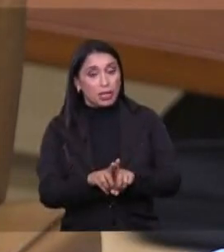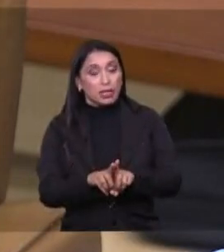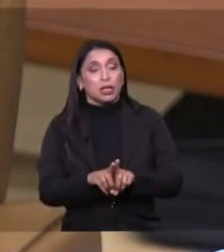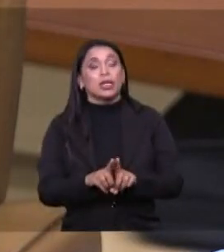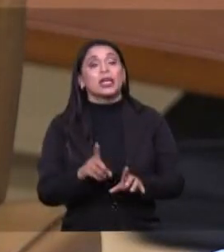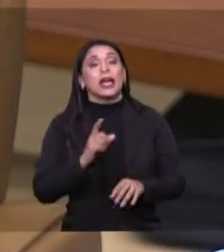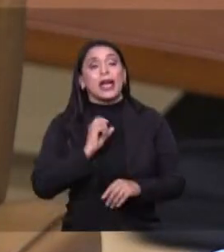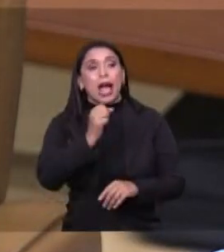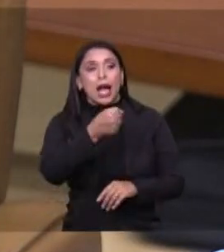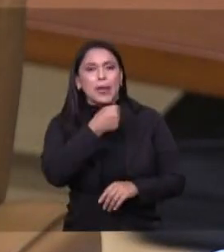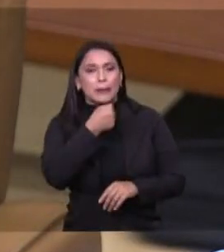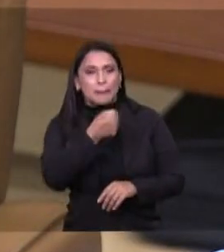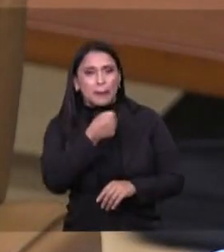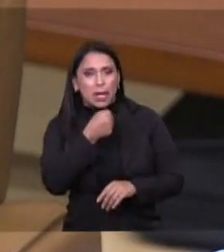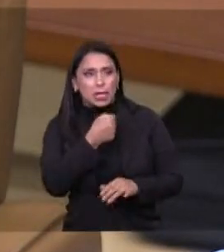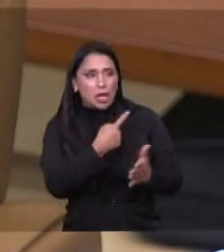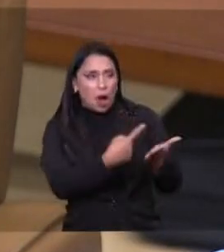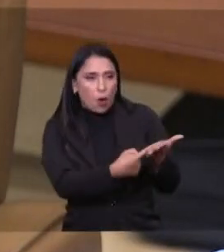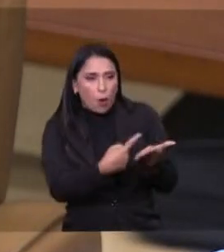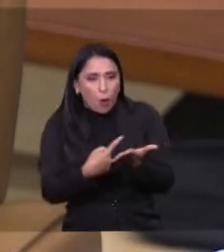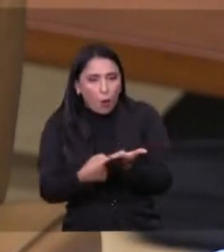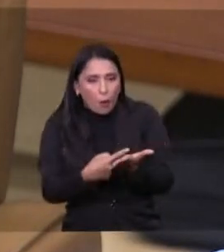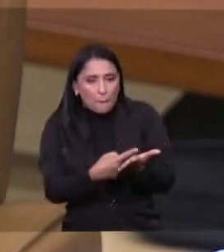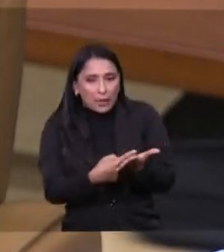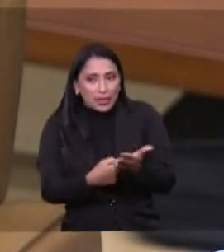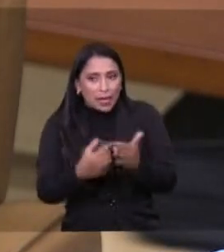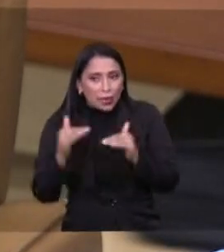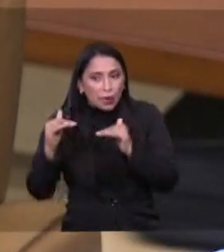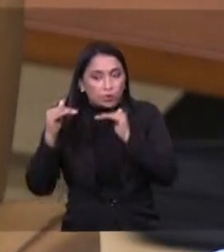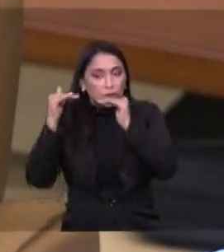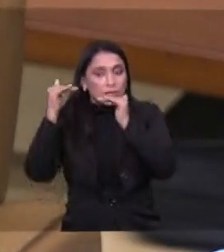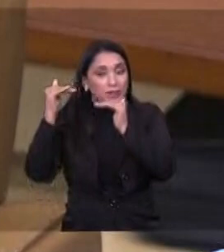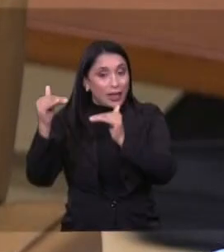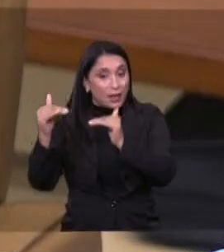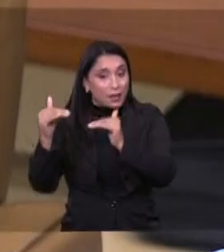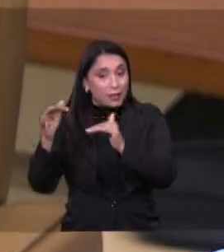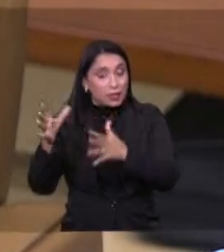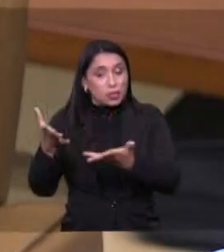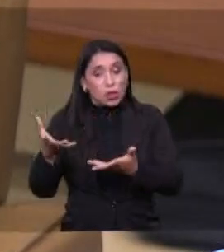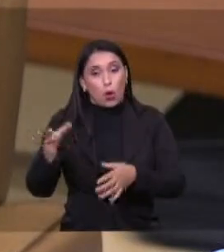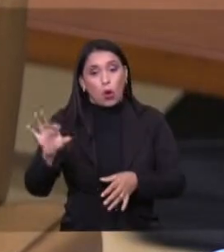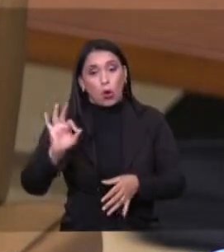a imprensa combinar com autoridades e